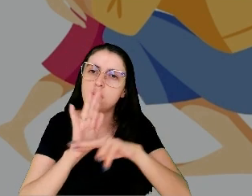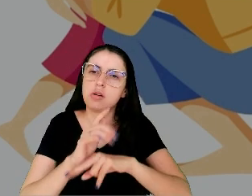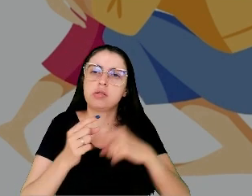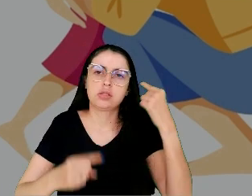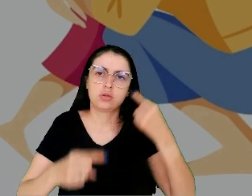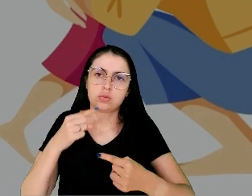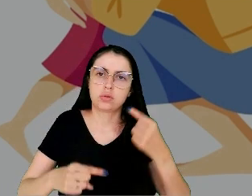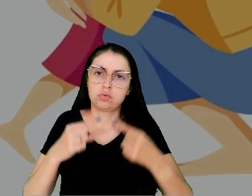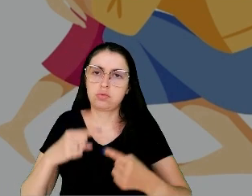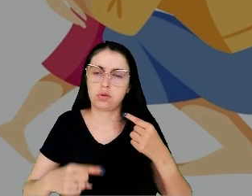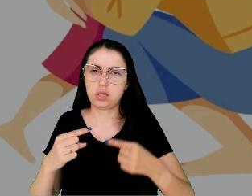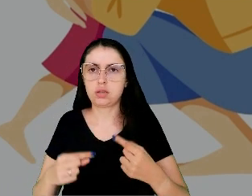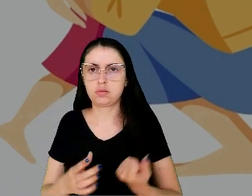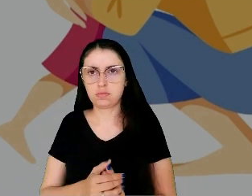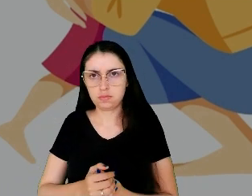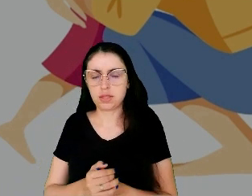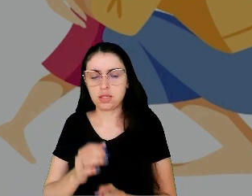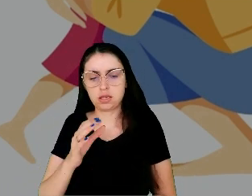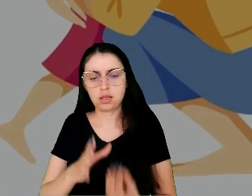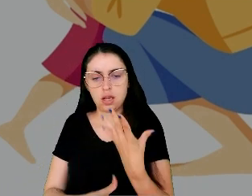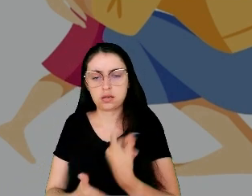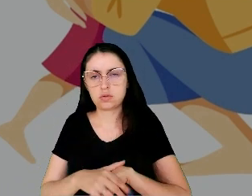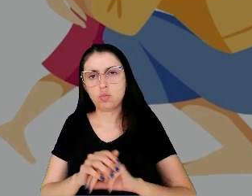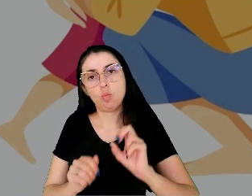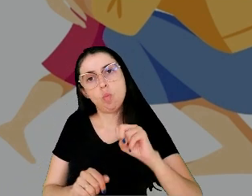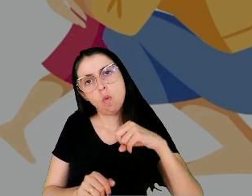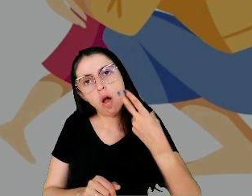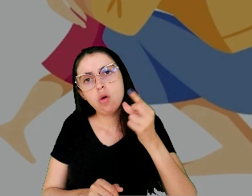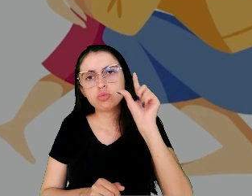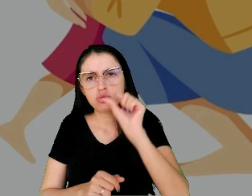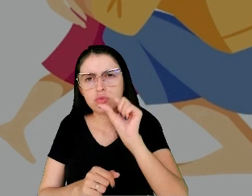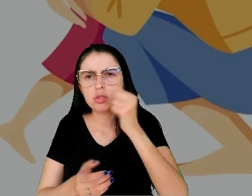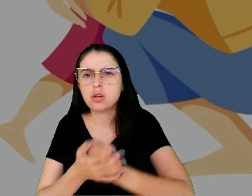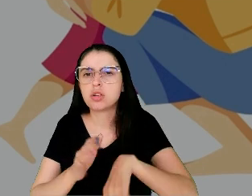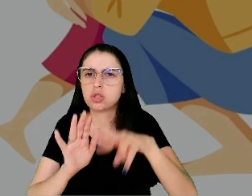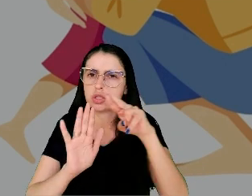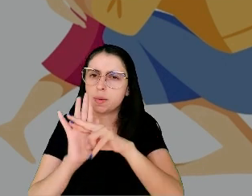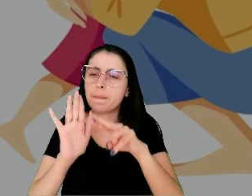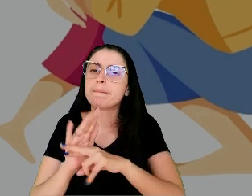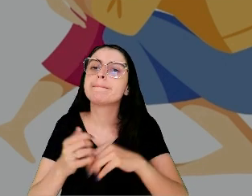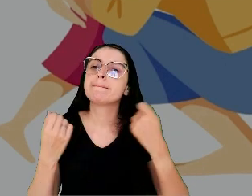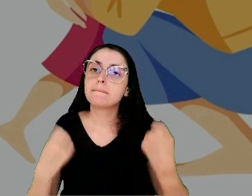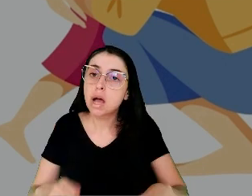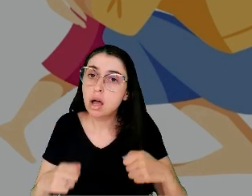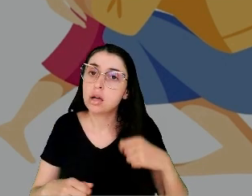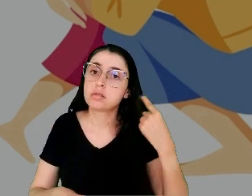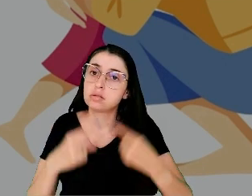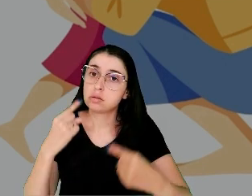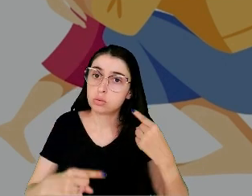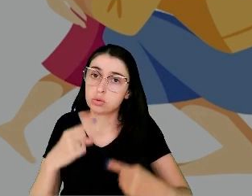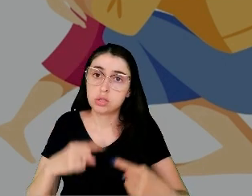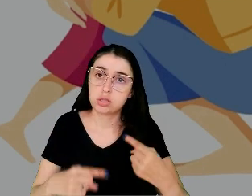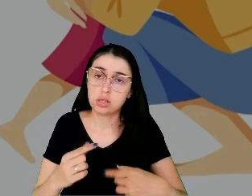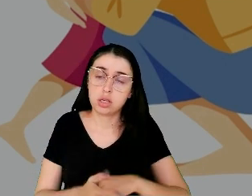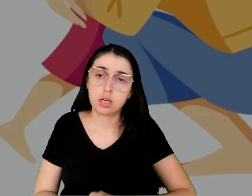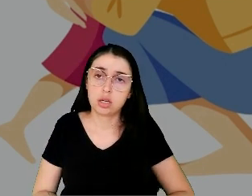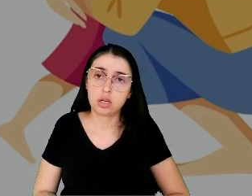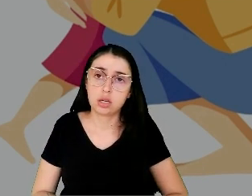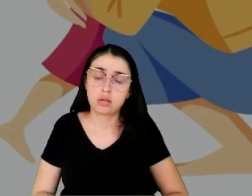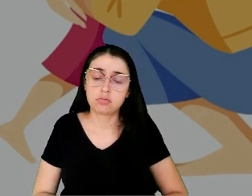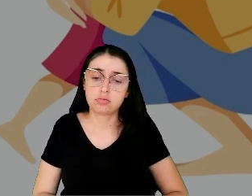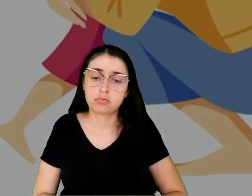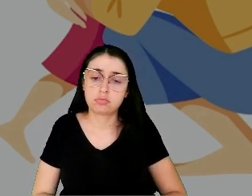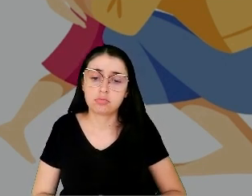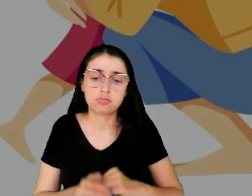discussões para elaboração ou revisões de normas, quando poderíamos estar discutindo isso em